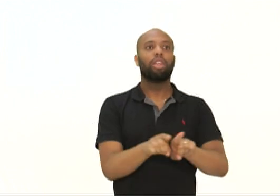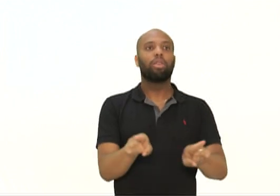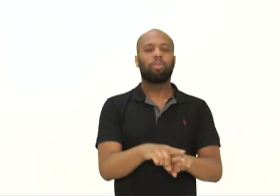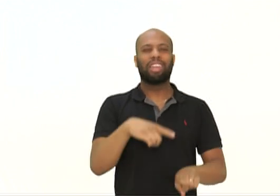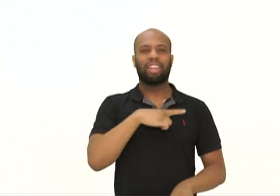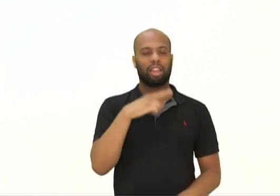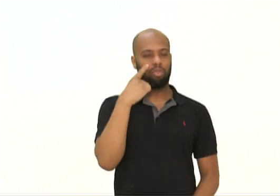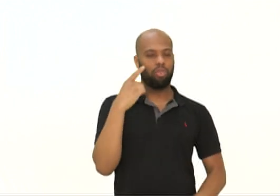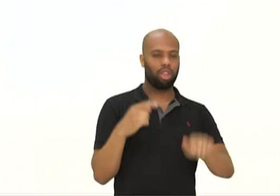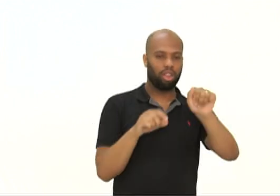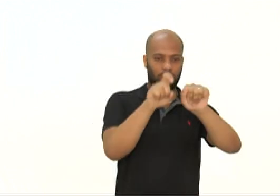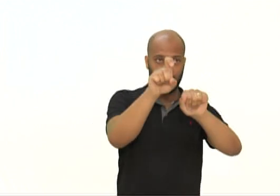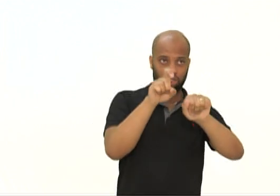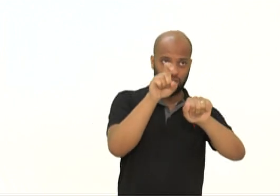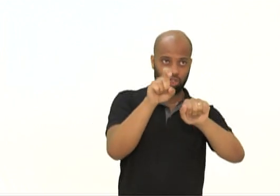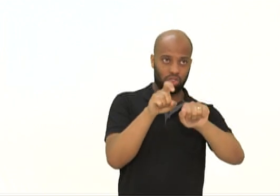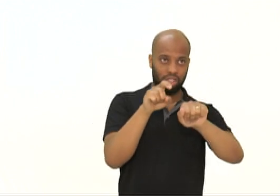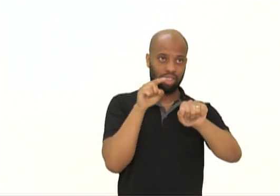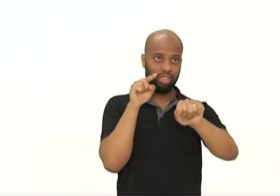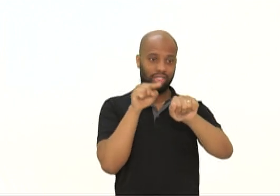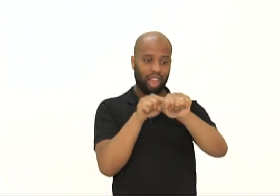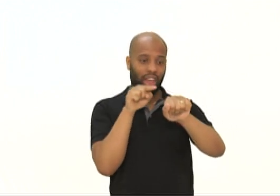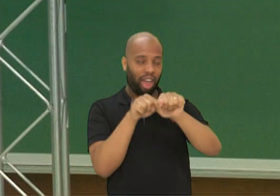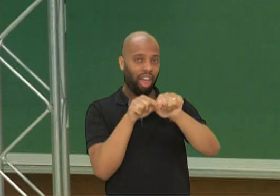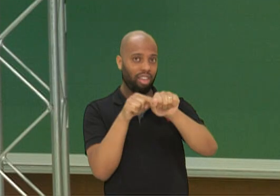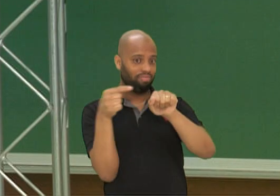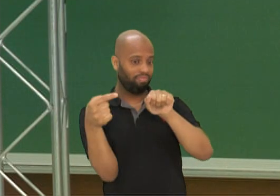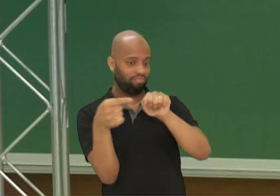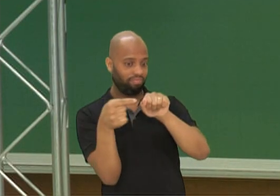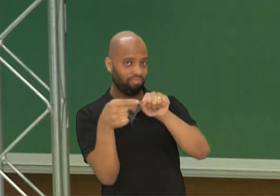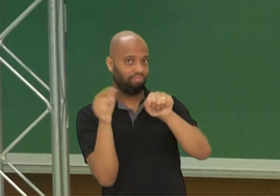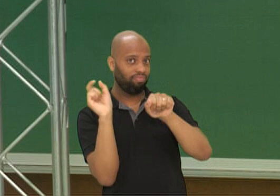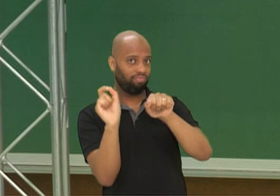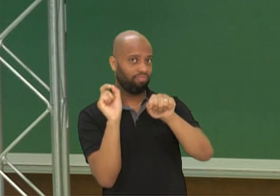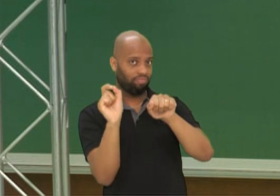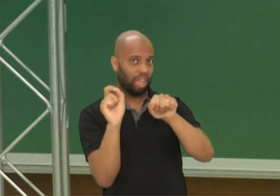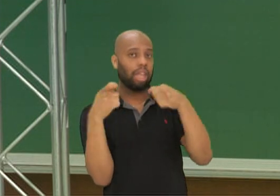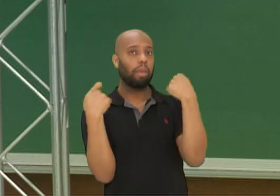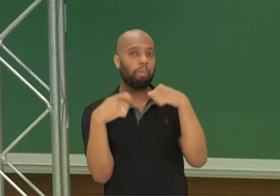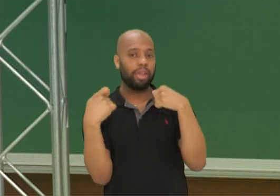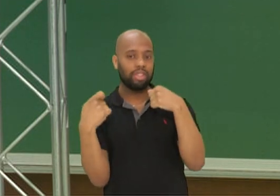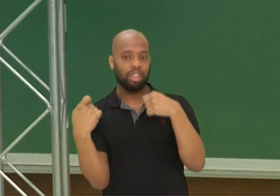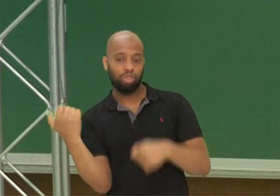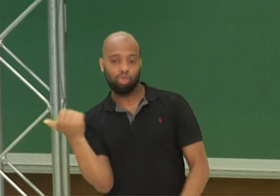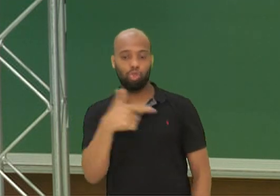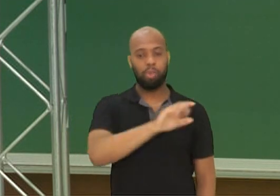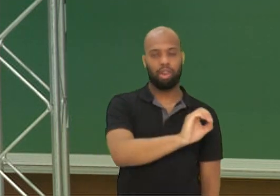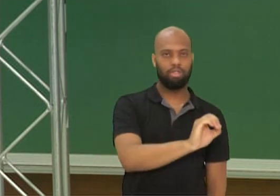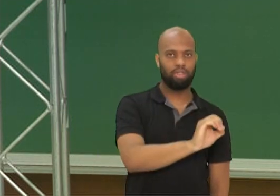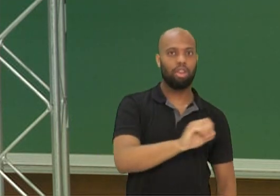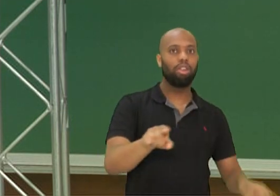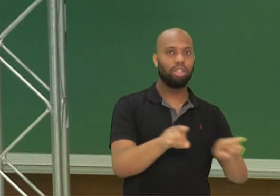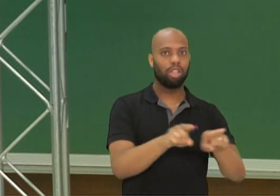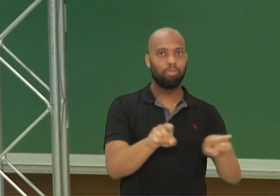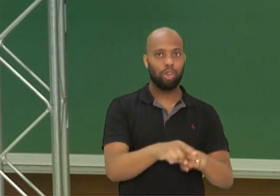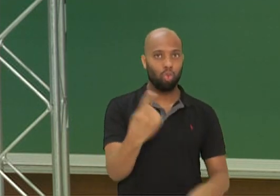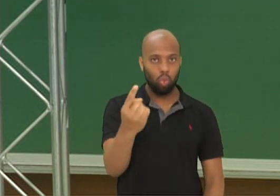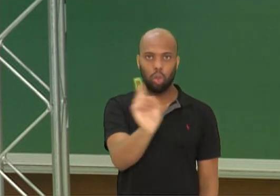a elevado a x, onde esse a tem que ser maior que zero e diferente de